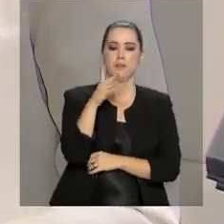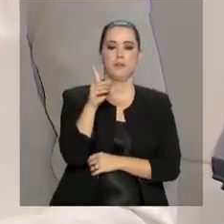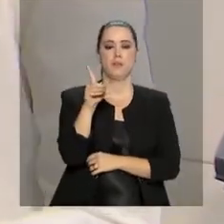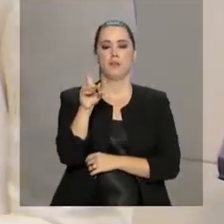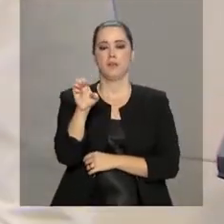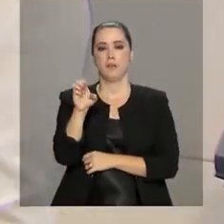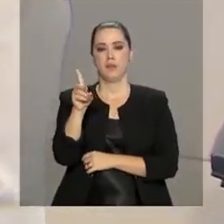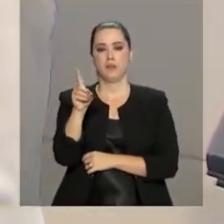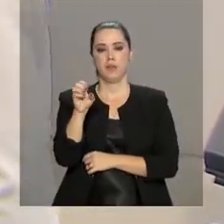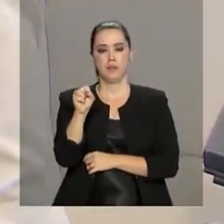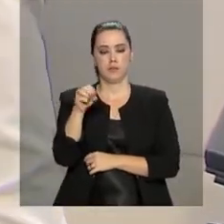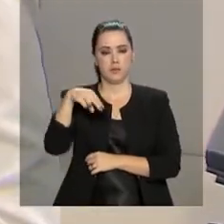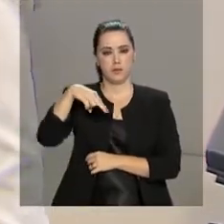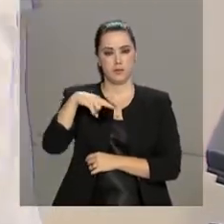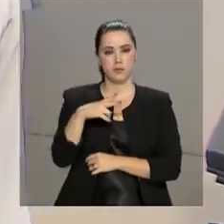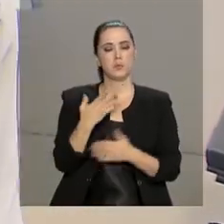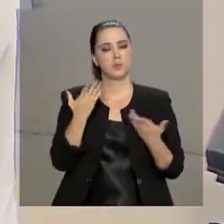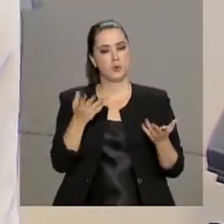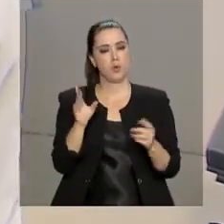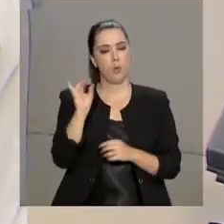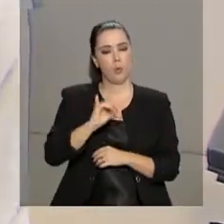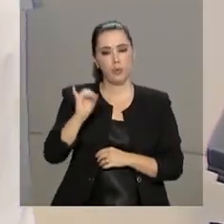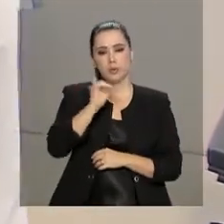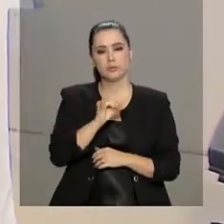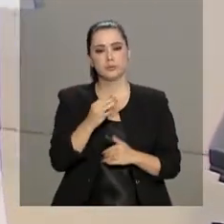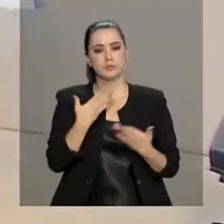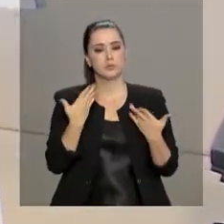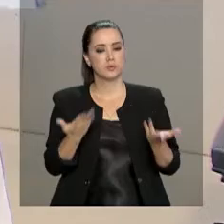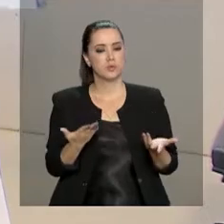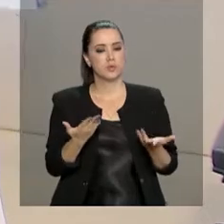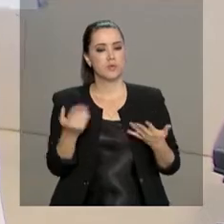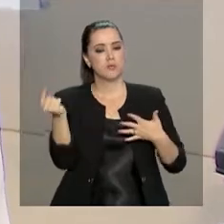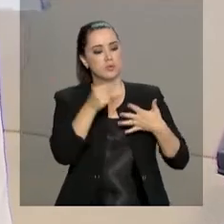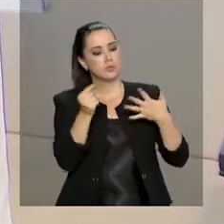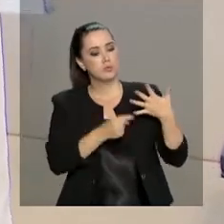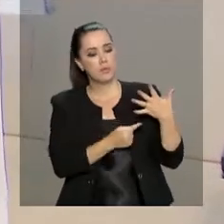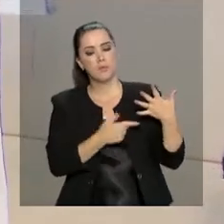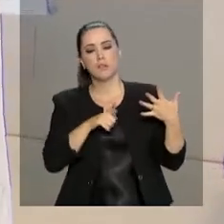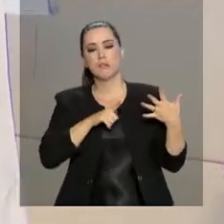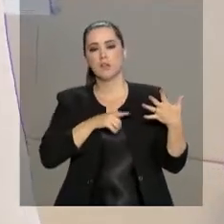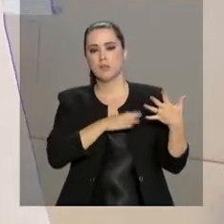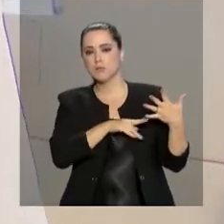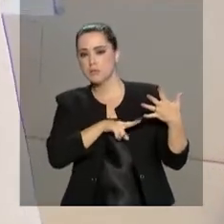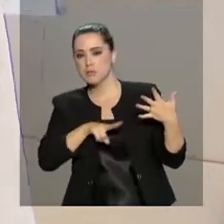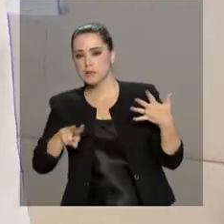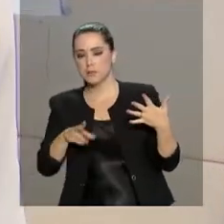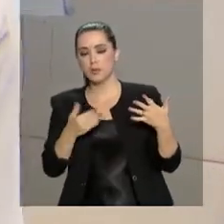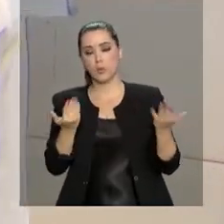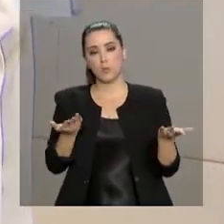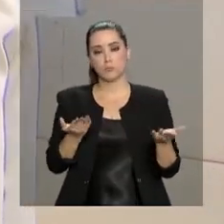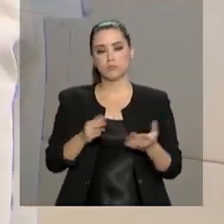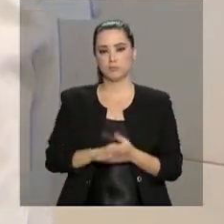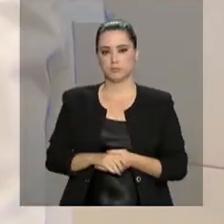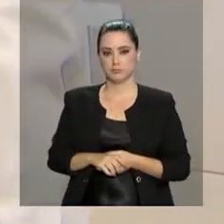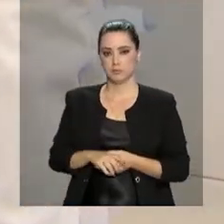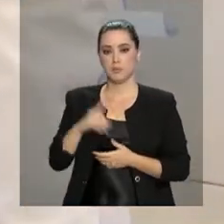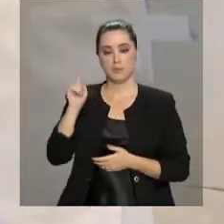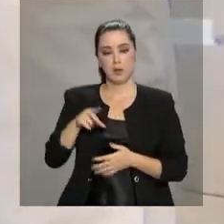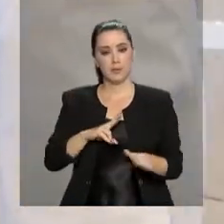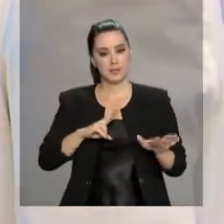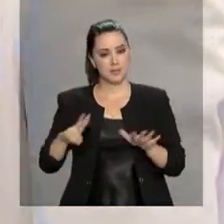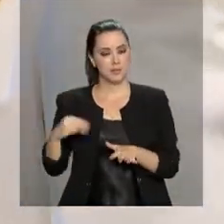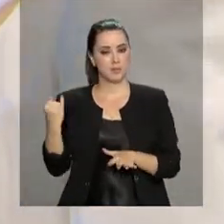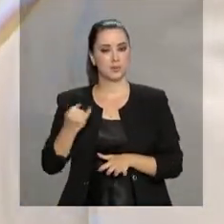do art olá ministro é o que os quais ações nesta são realizadas durante a semana olha uma semana